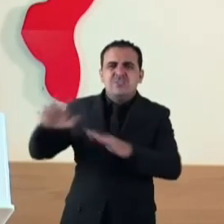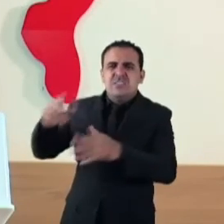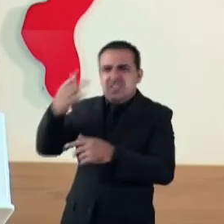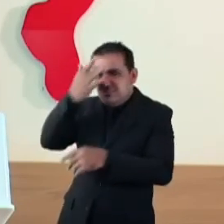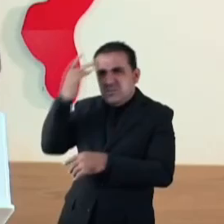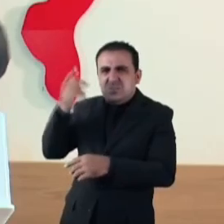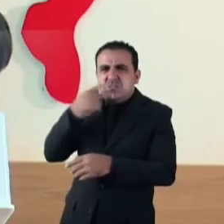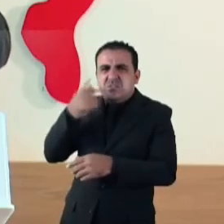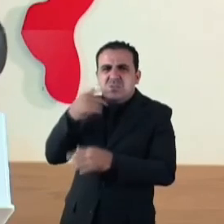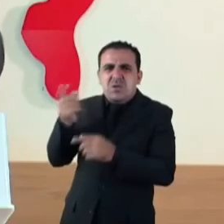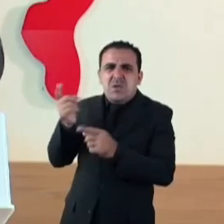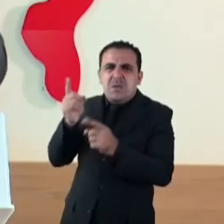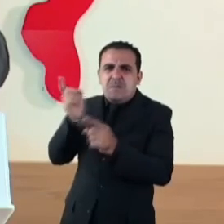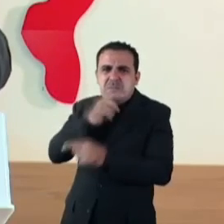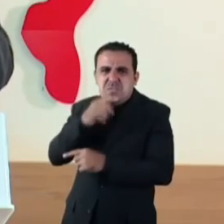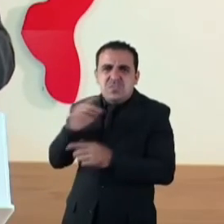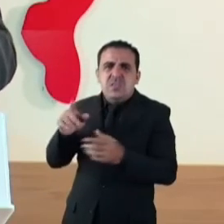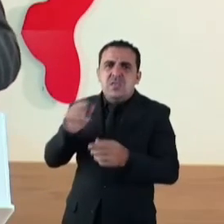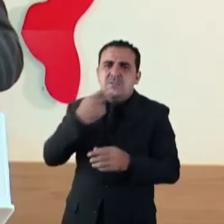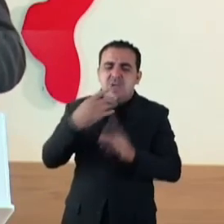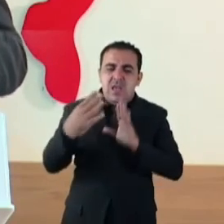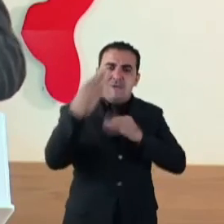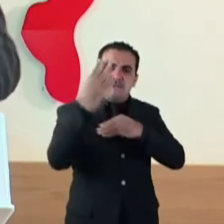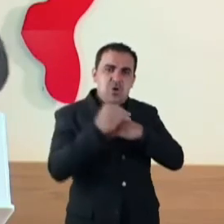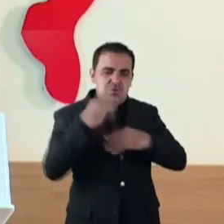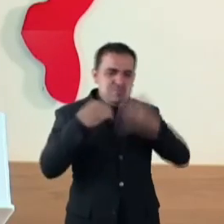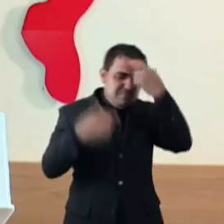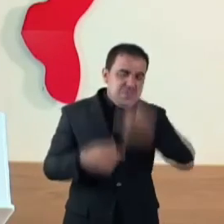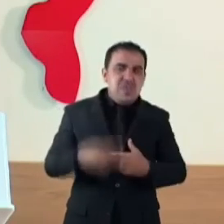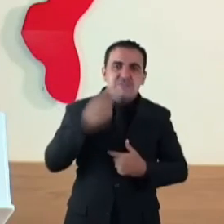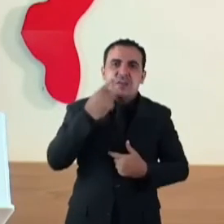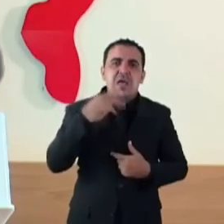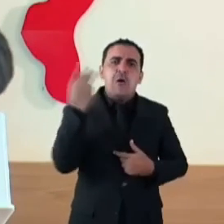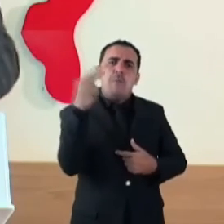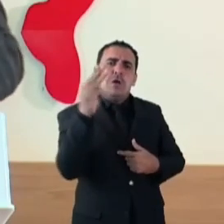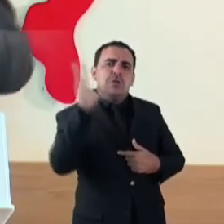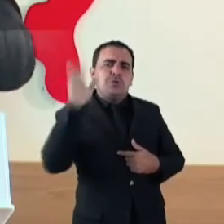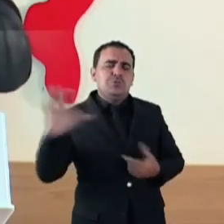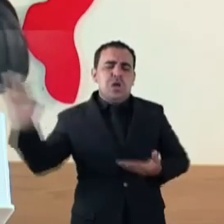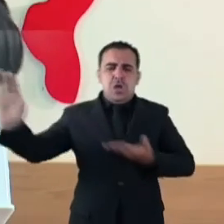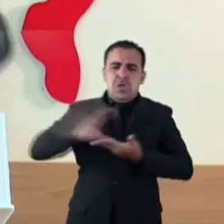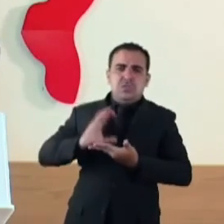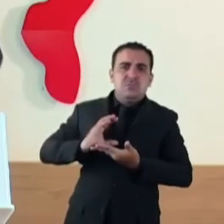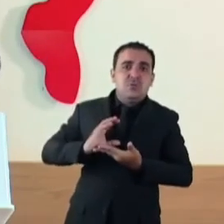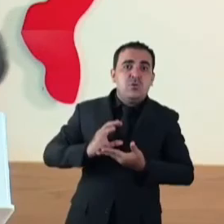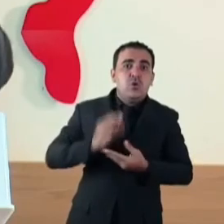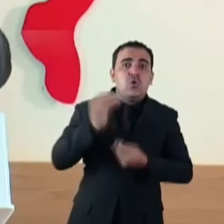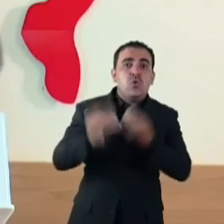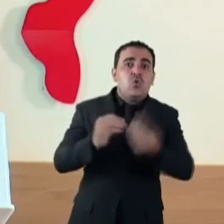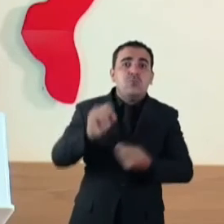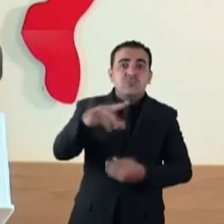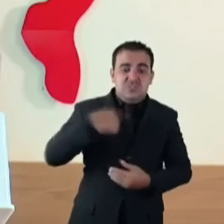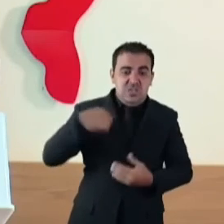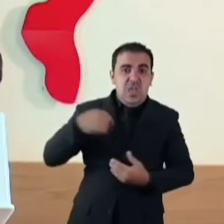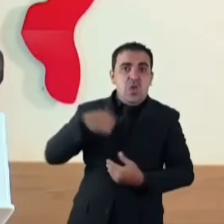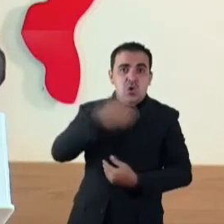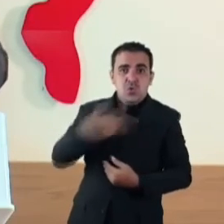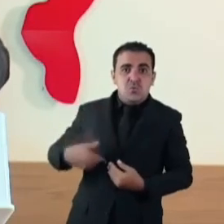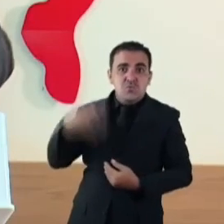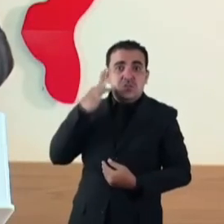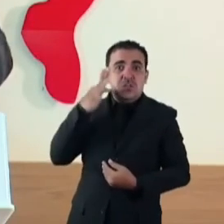distorções, botam uma foto minha e dizem assim, o Maranhão recebeu tanto, como se eu tivesse